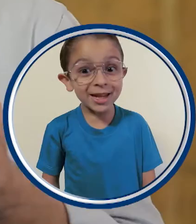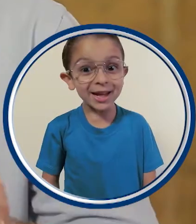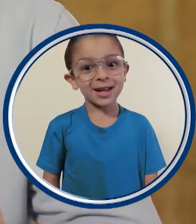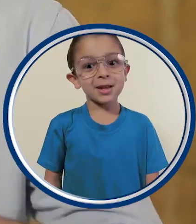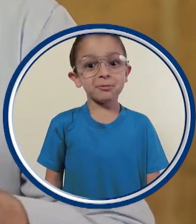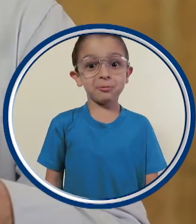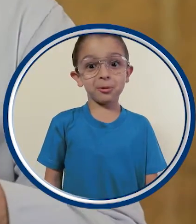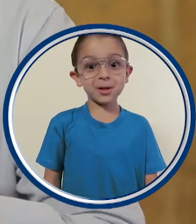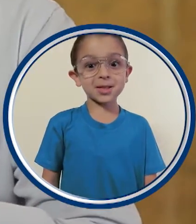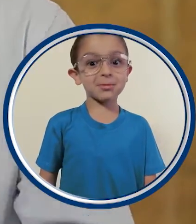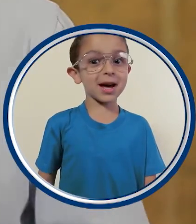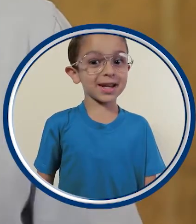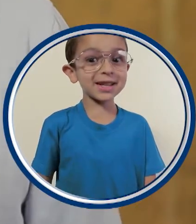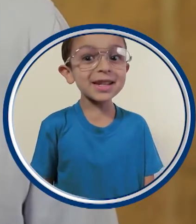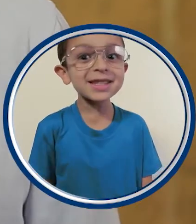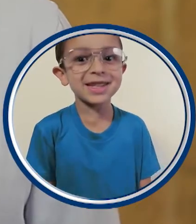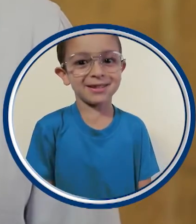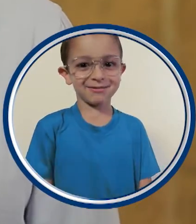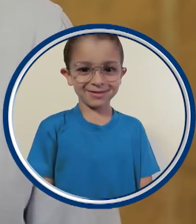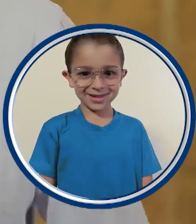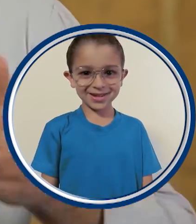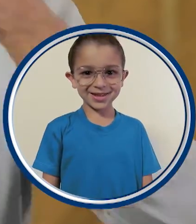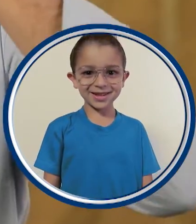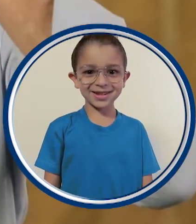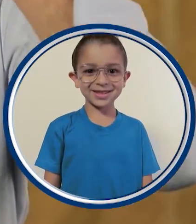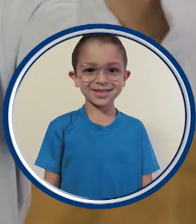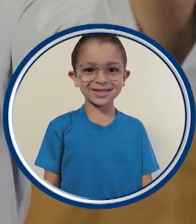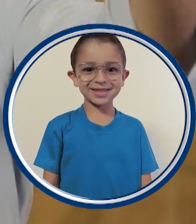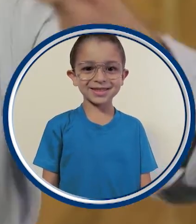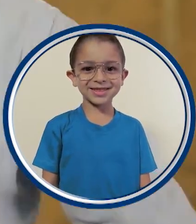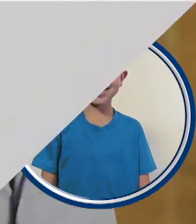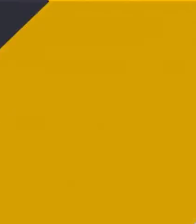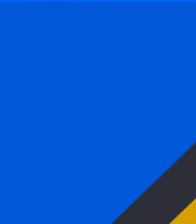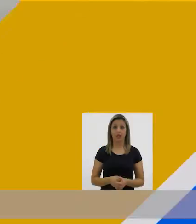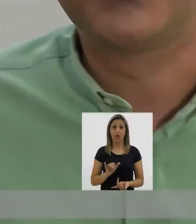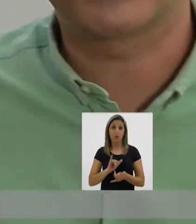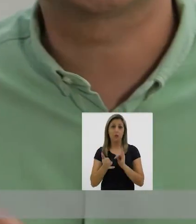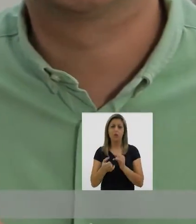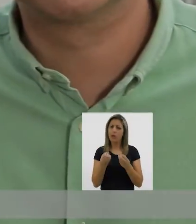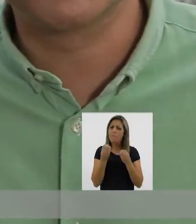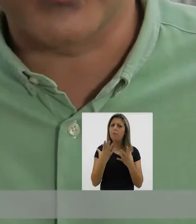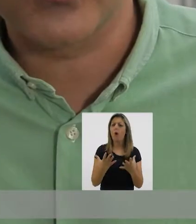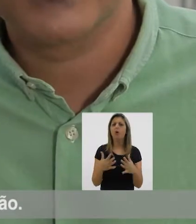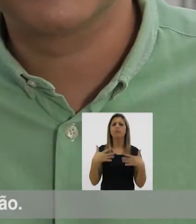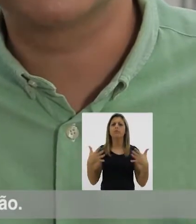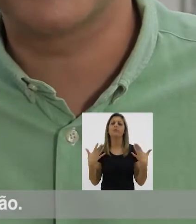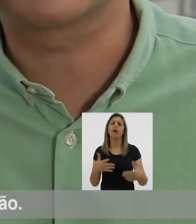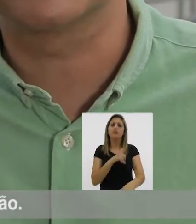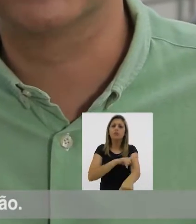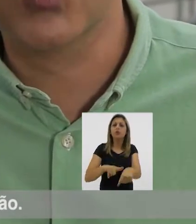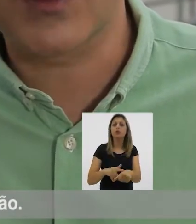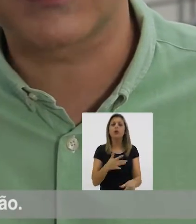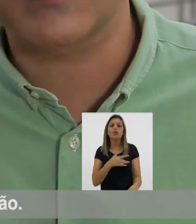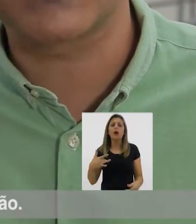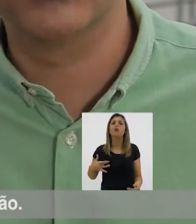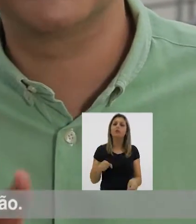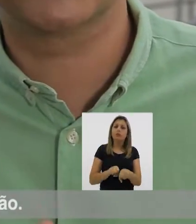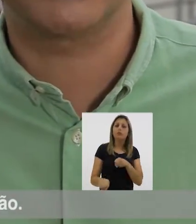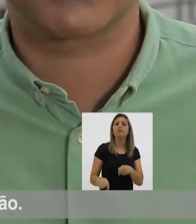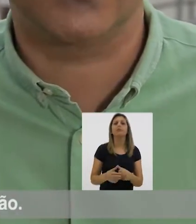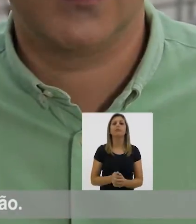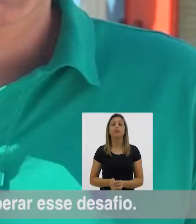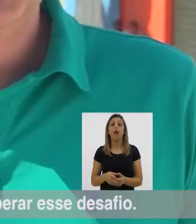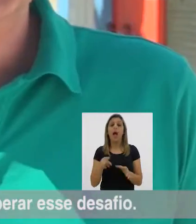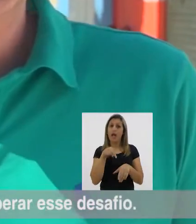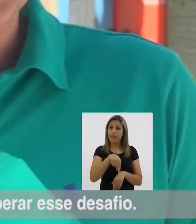pra valer. Vote 45. Obrigado. Esporte é tudo de bom. Diverte, educa, traz saúde